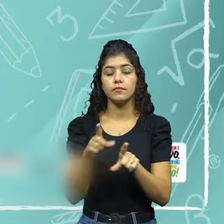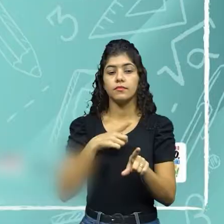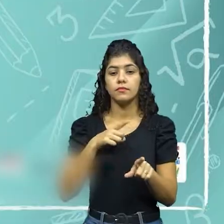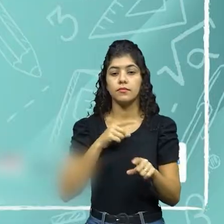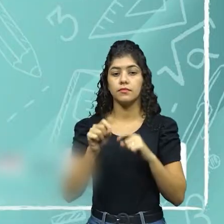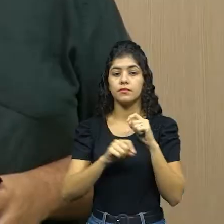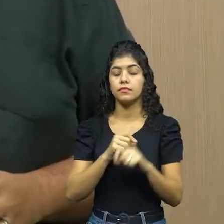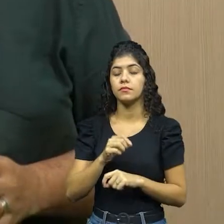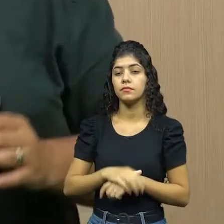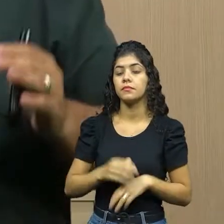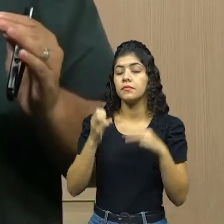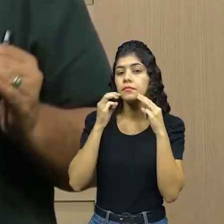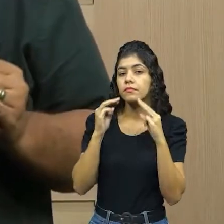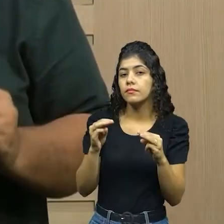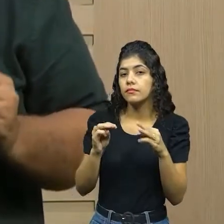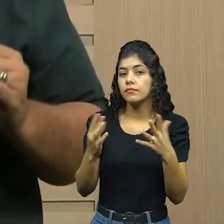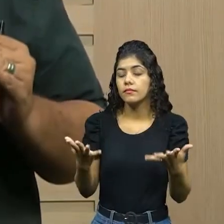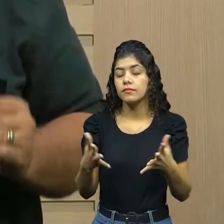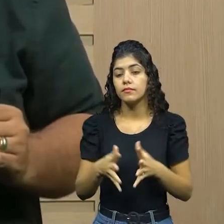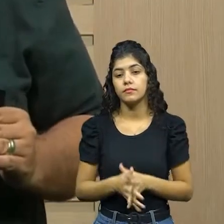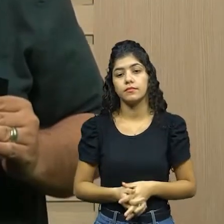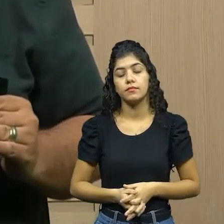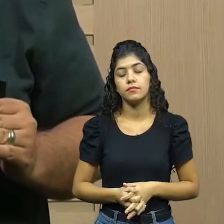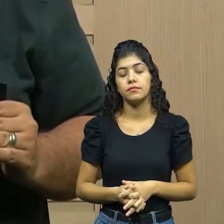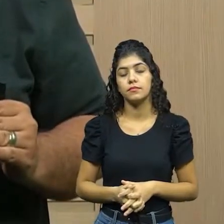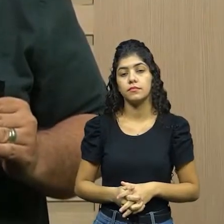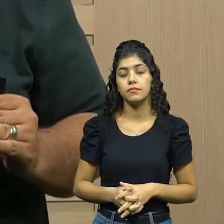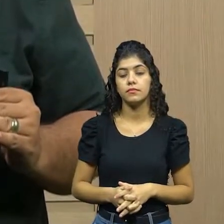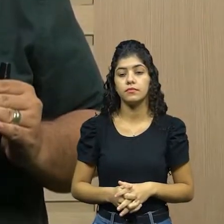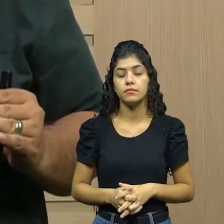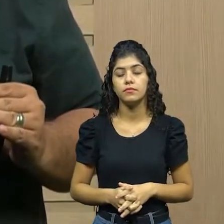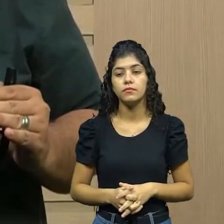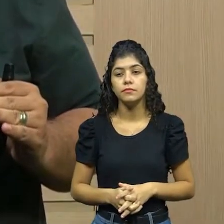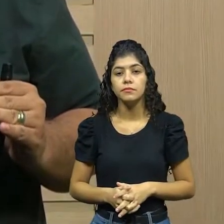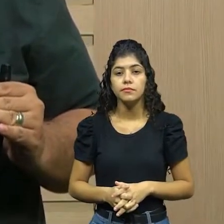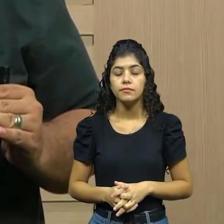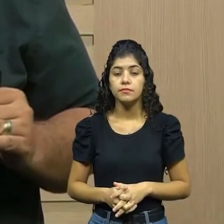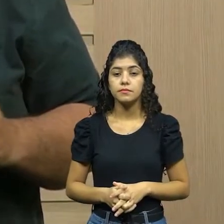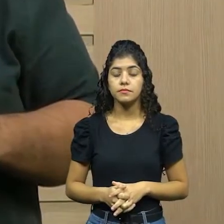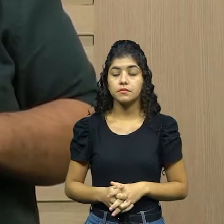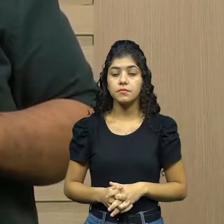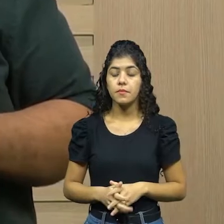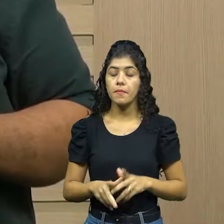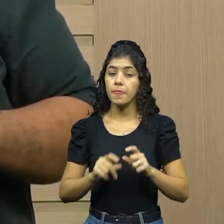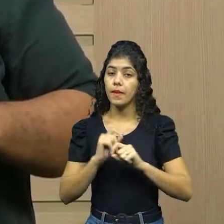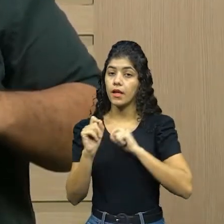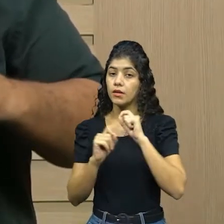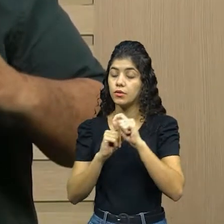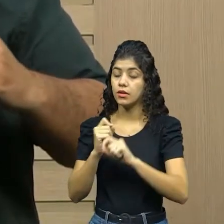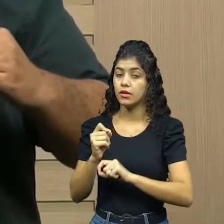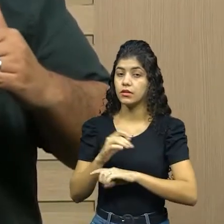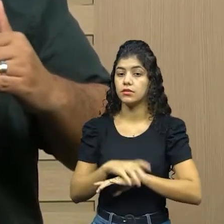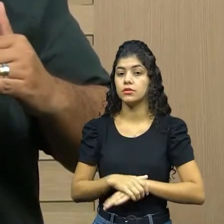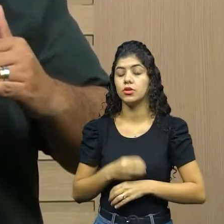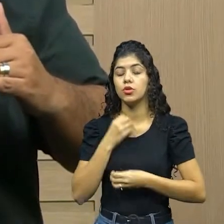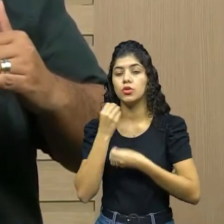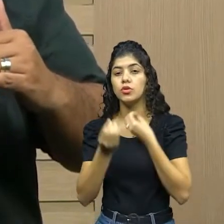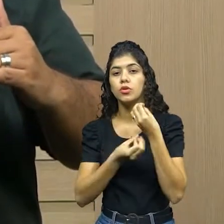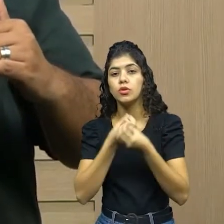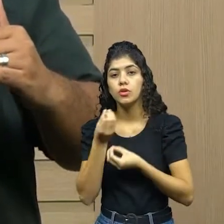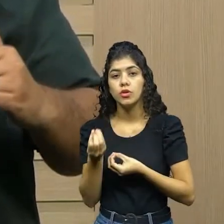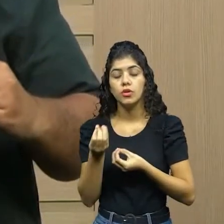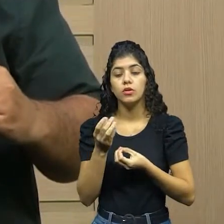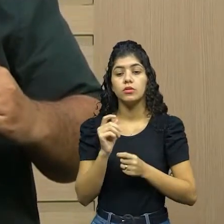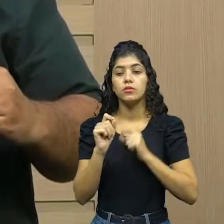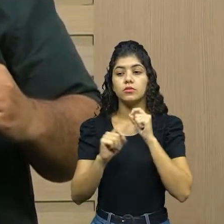de marketing? O que é canais de marketing, professor? Canais de marketing nada mais é do que como é